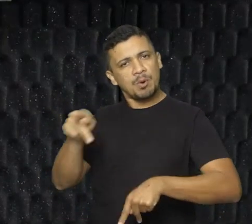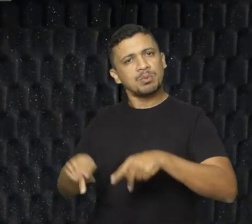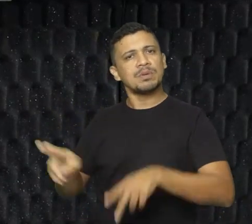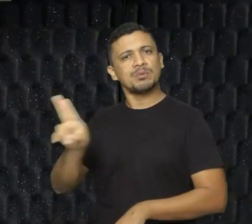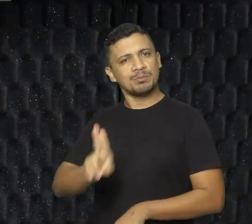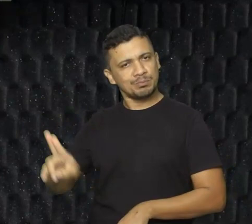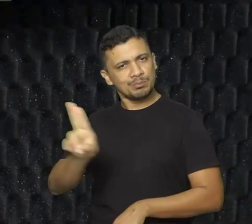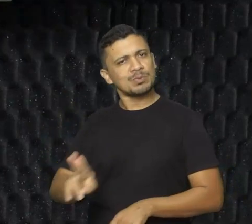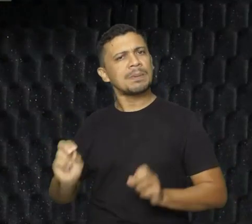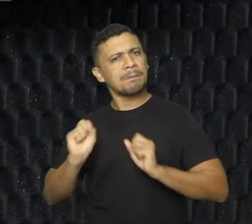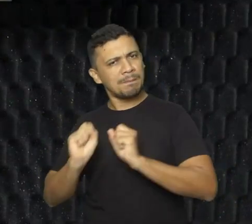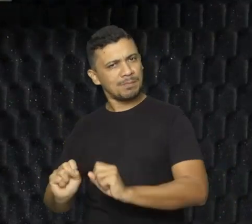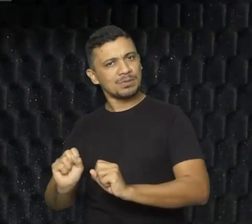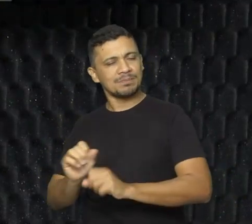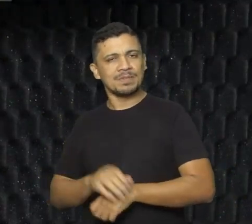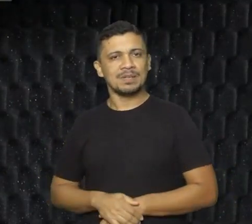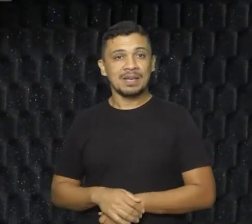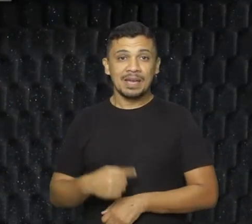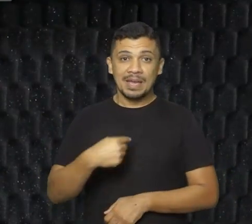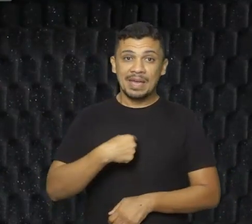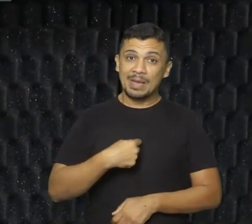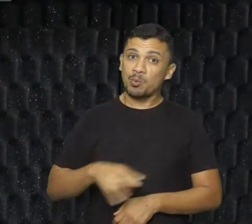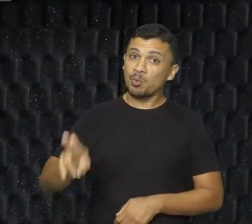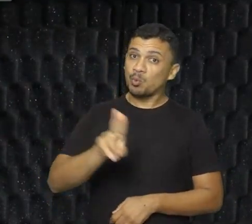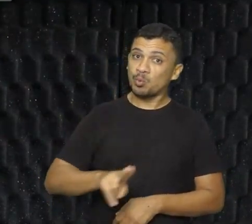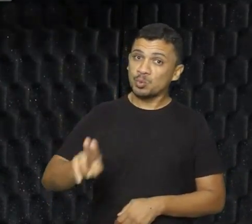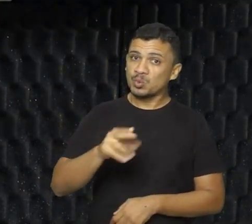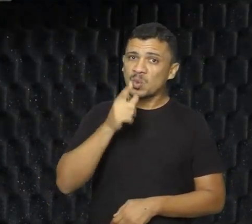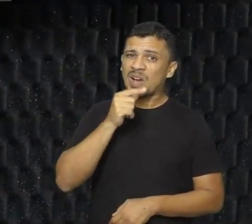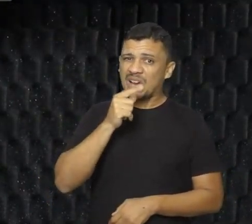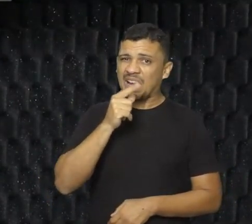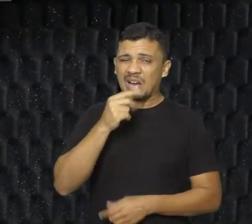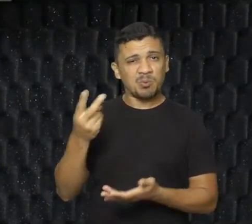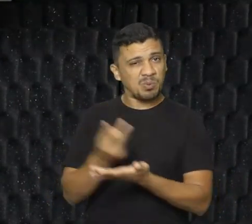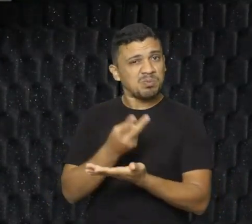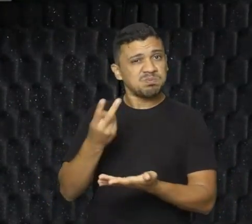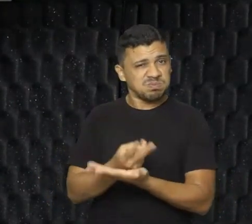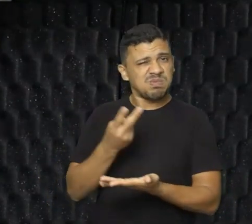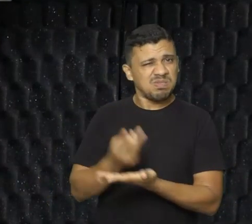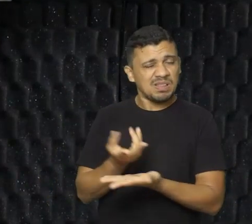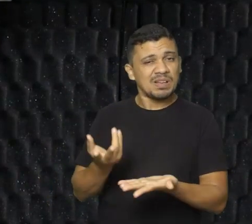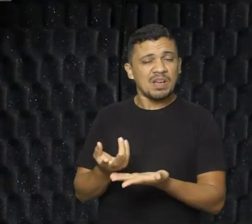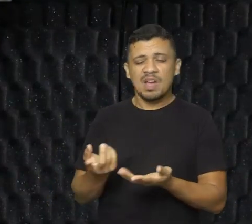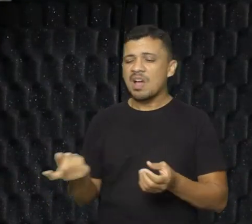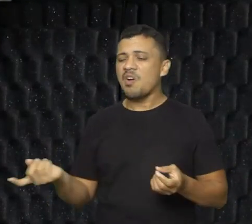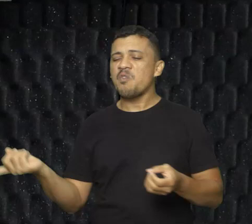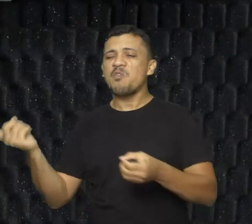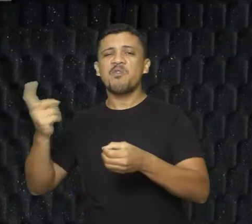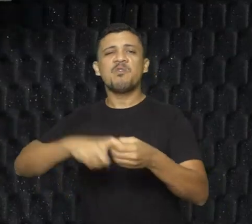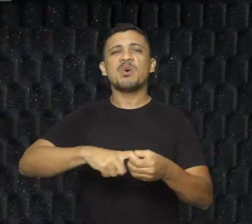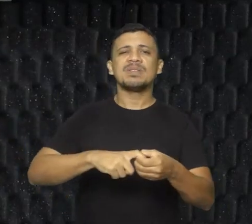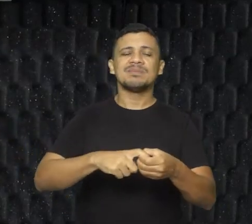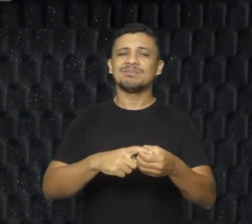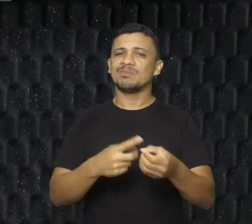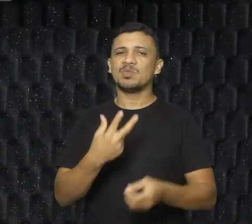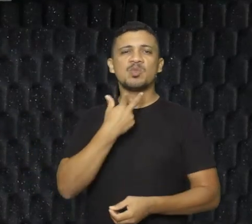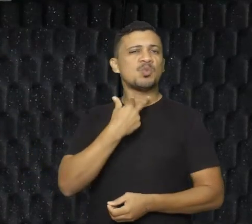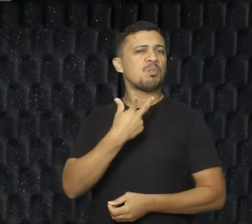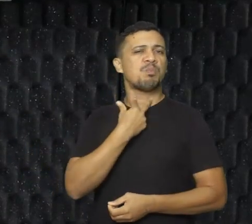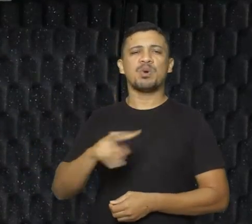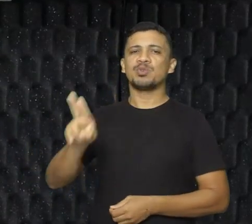só, quando eu não uso essa água de maneira responsável, ela retorna sem condições de reuso. Então eu